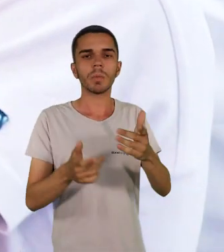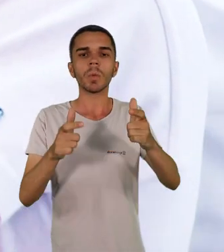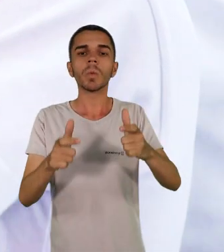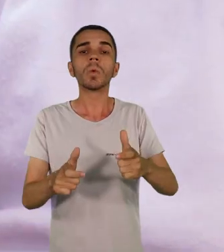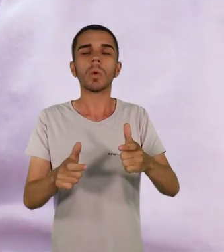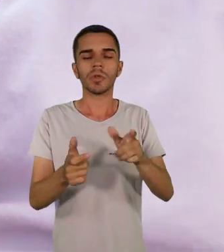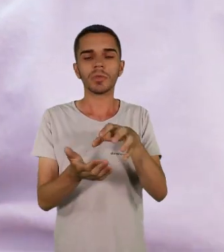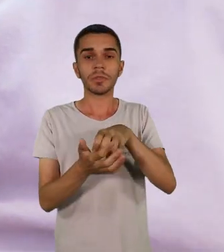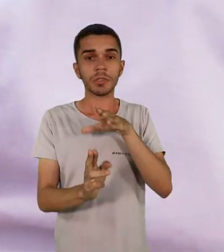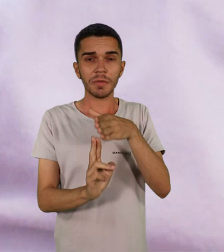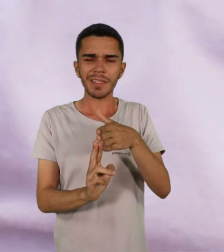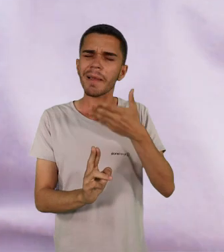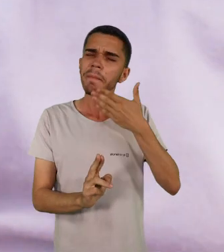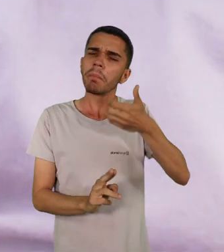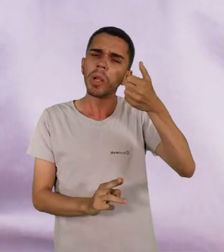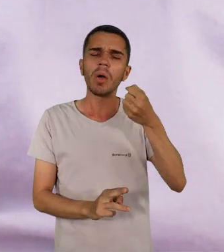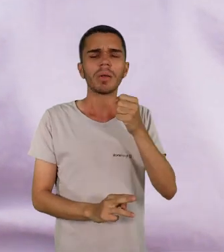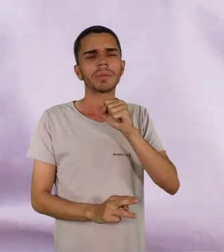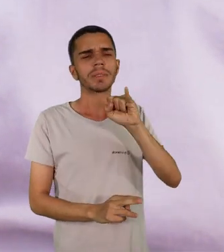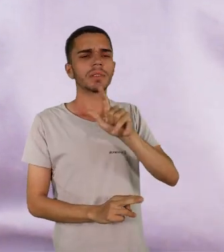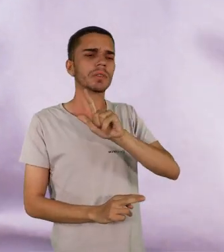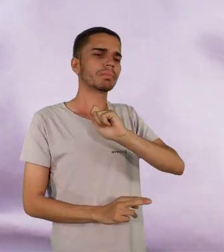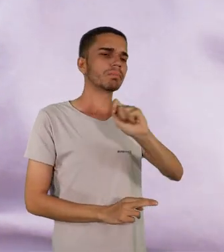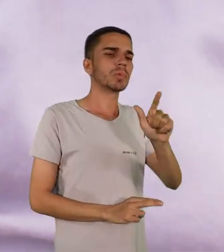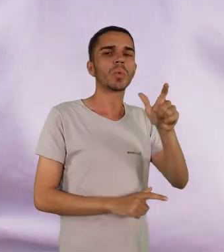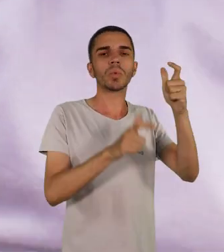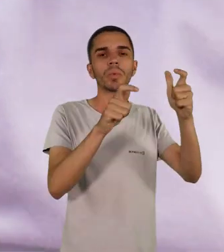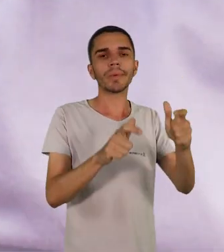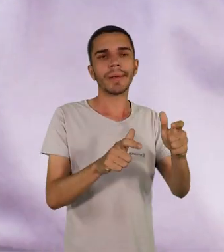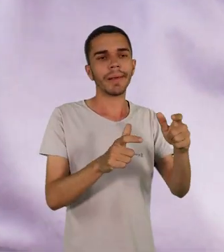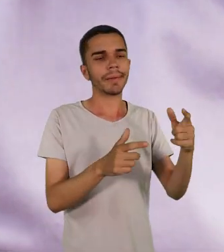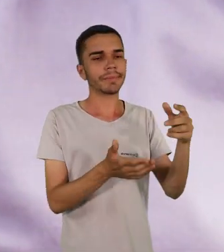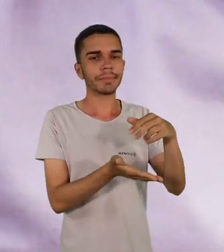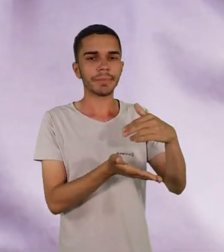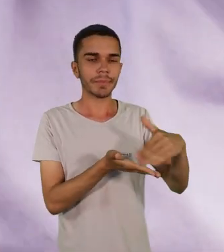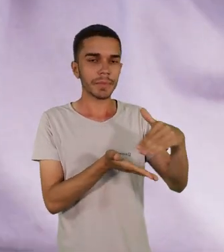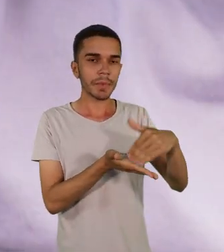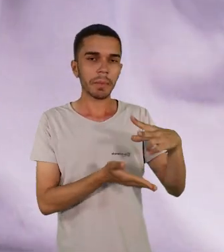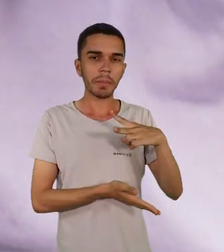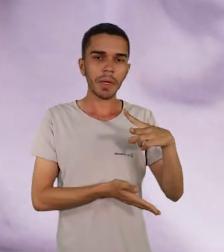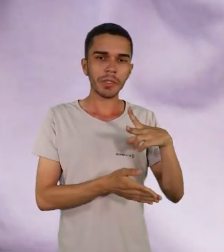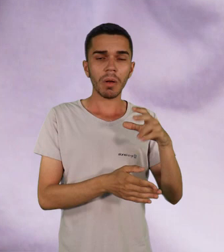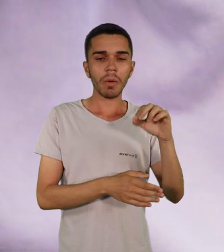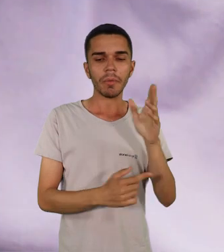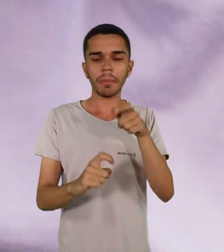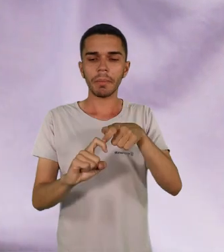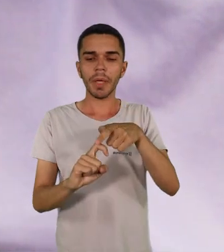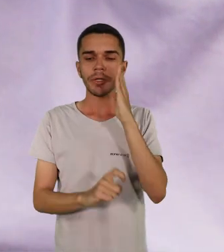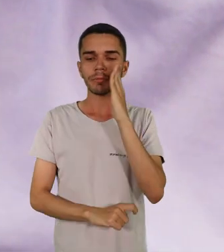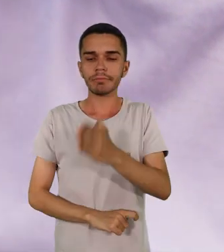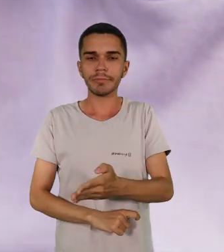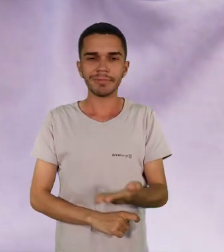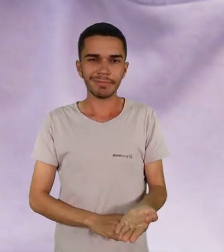de referência do que se ele fizer esse tratamento, por exemplo, num consultório particular ou só lidando diretamente com o